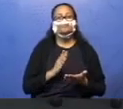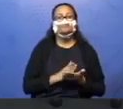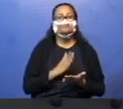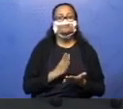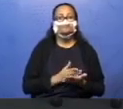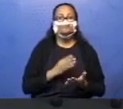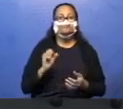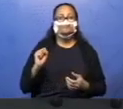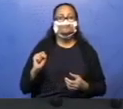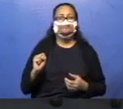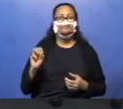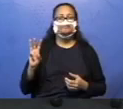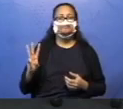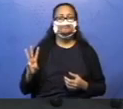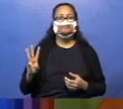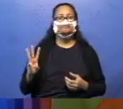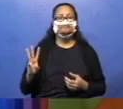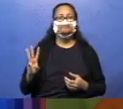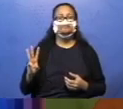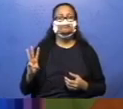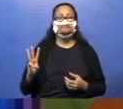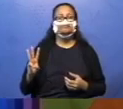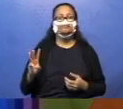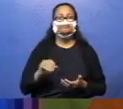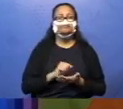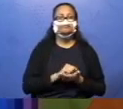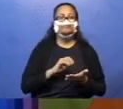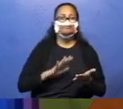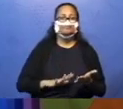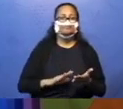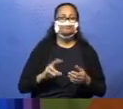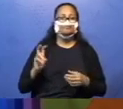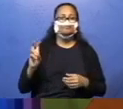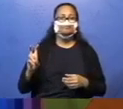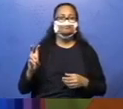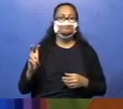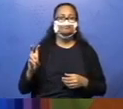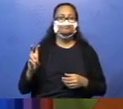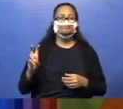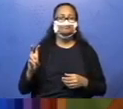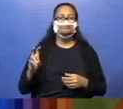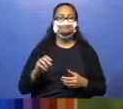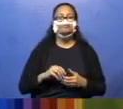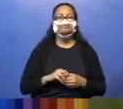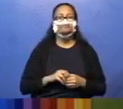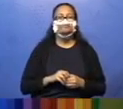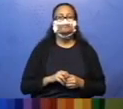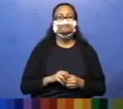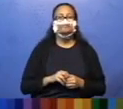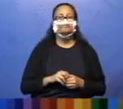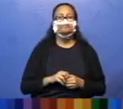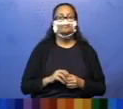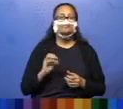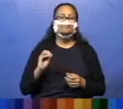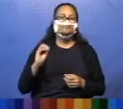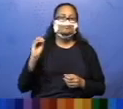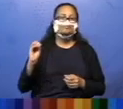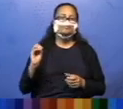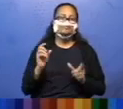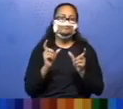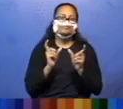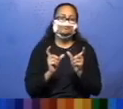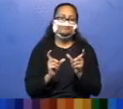Página 83, atividade 5. Acrescente uma sílaba